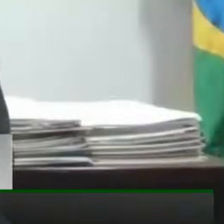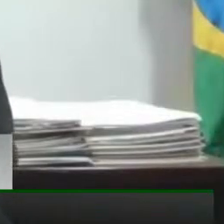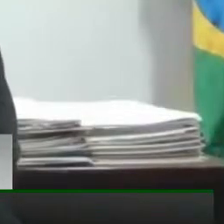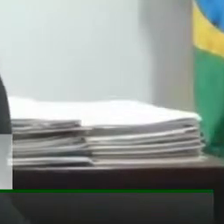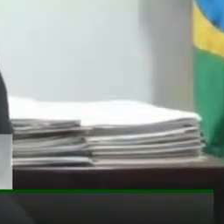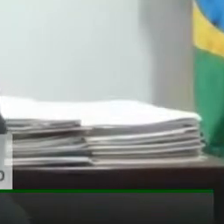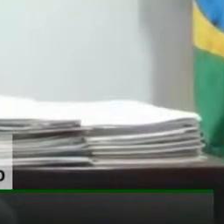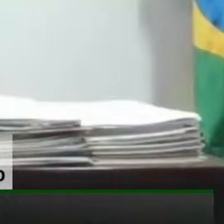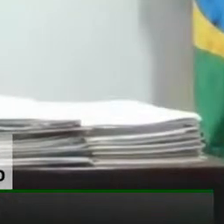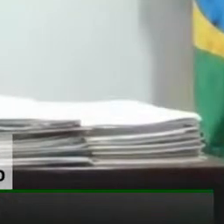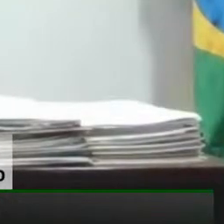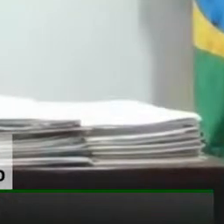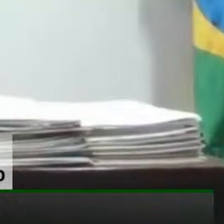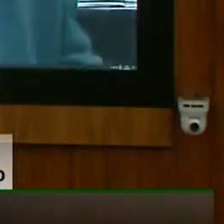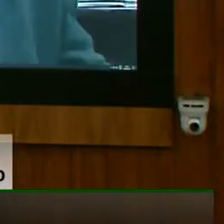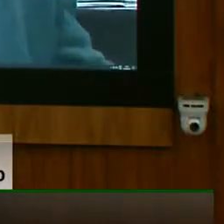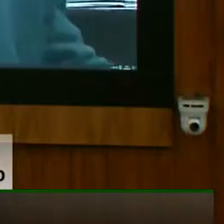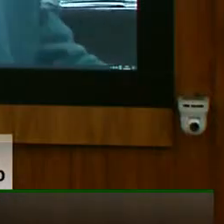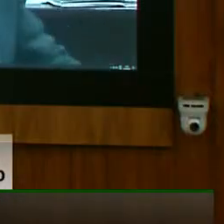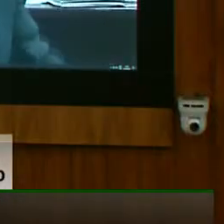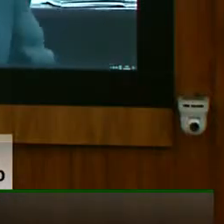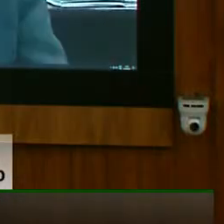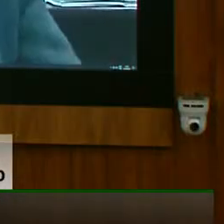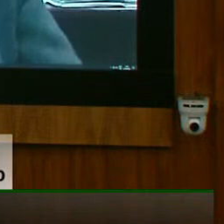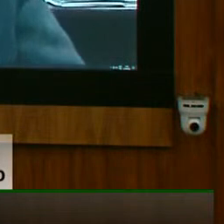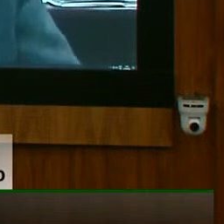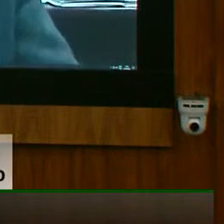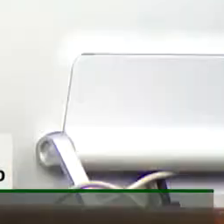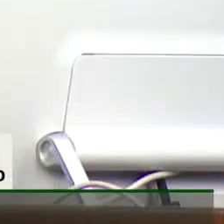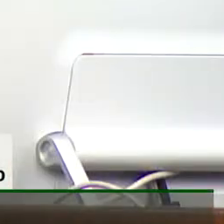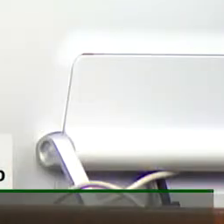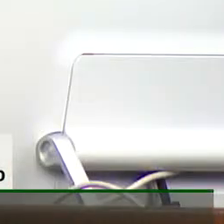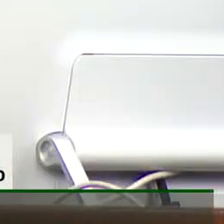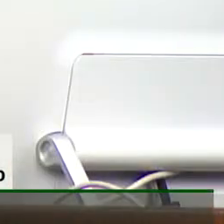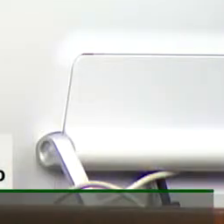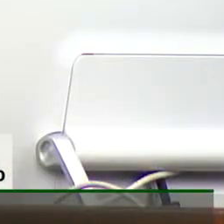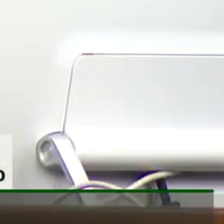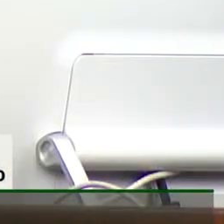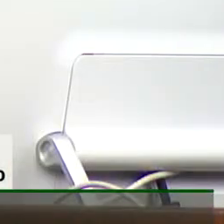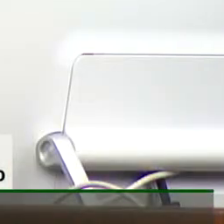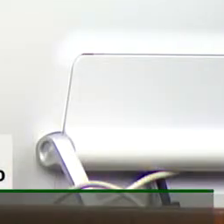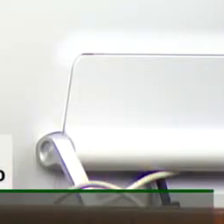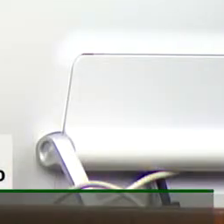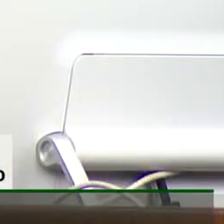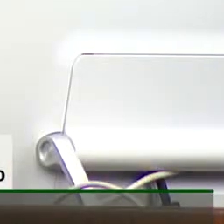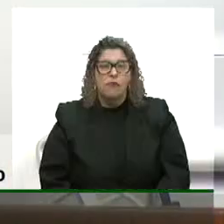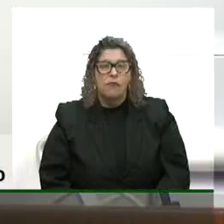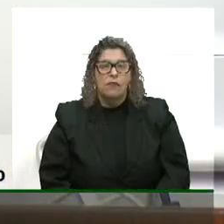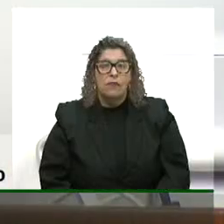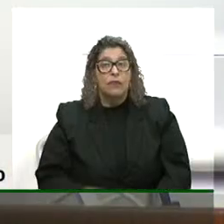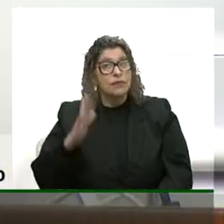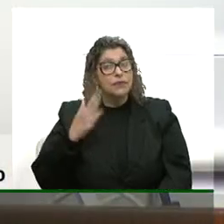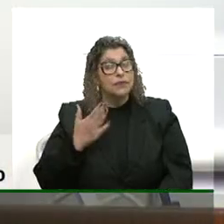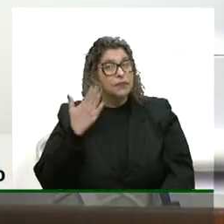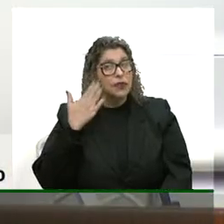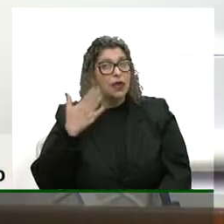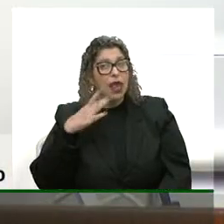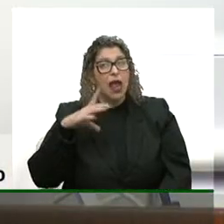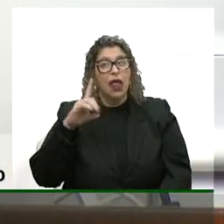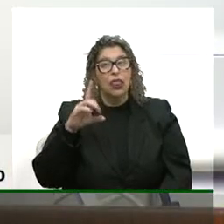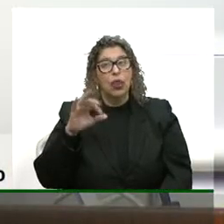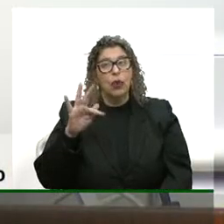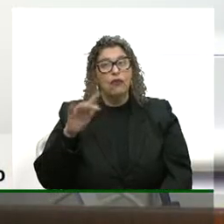senhor presidente. Ok, ok. Obrigado, deputado Adolfo Brito. Eu quero agora passar a